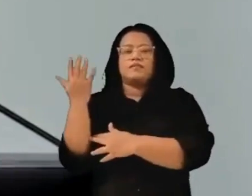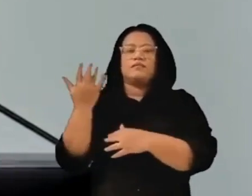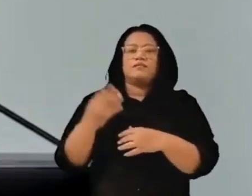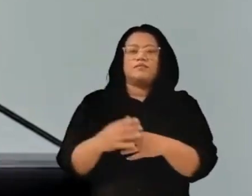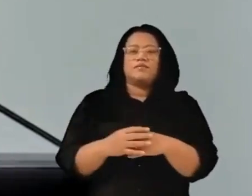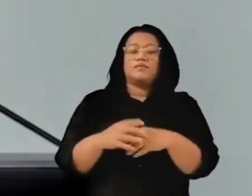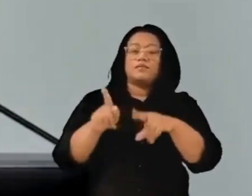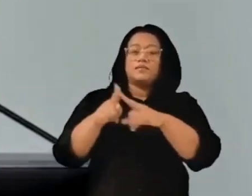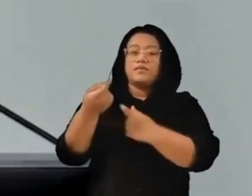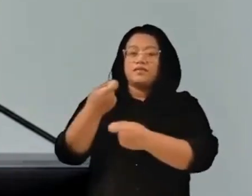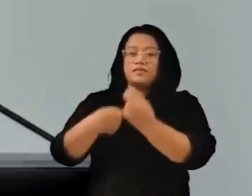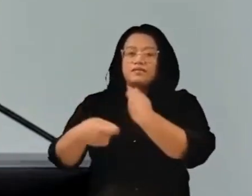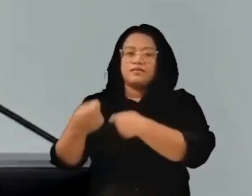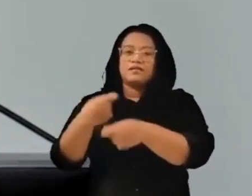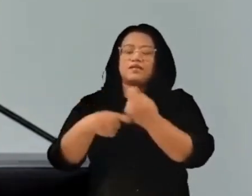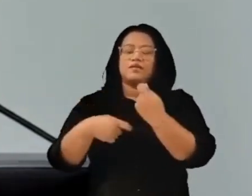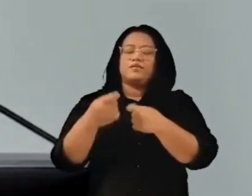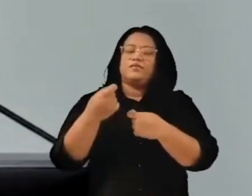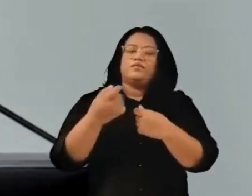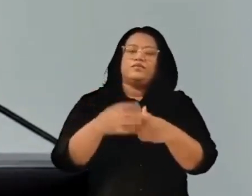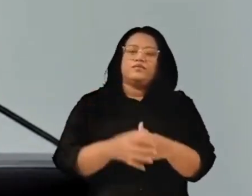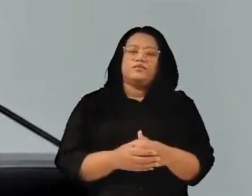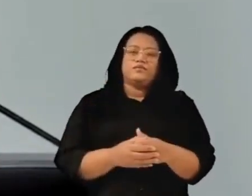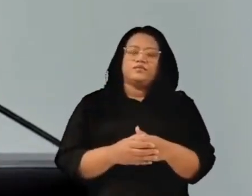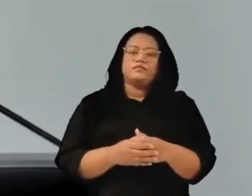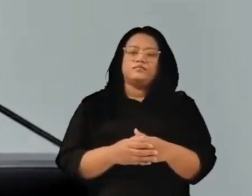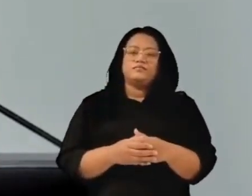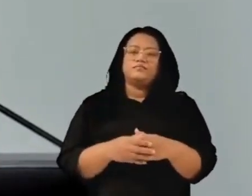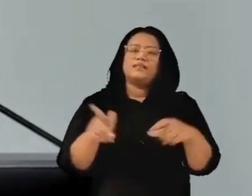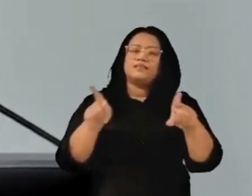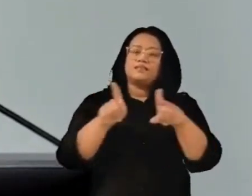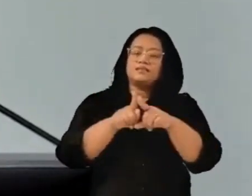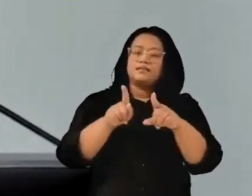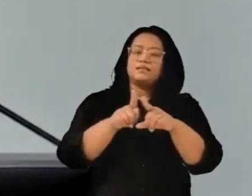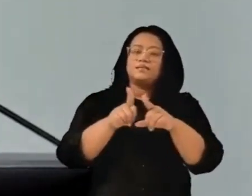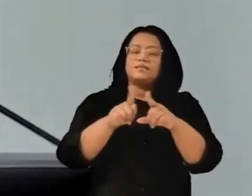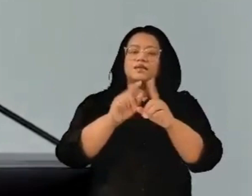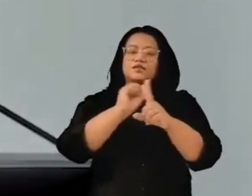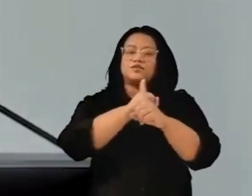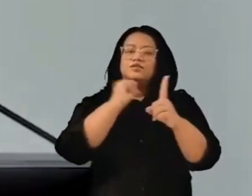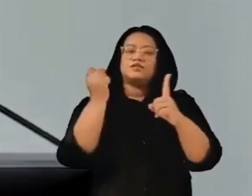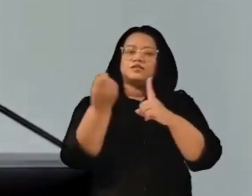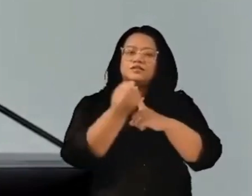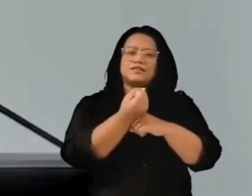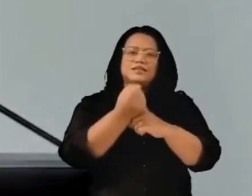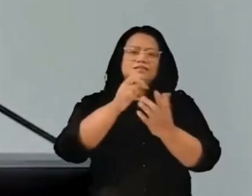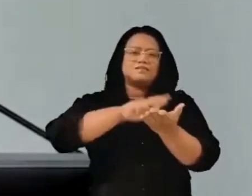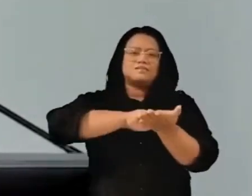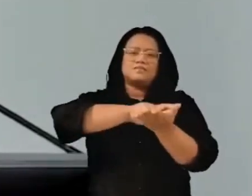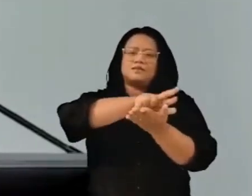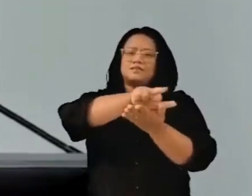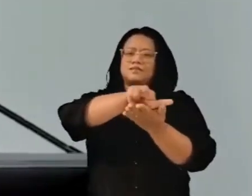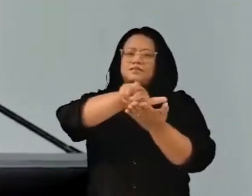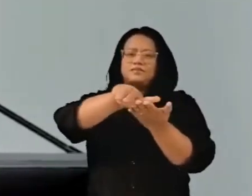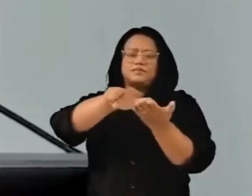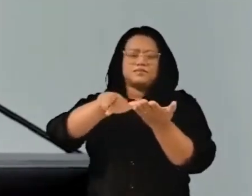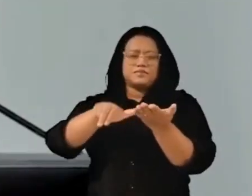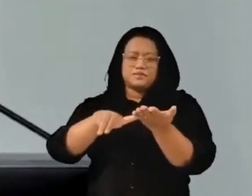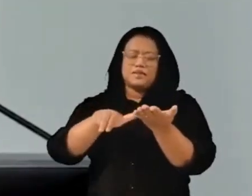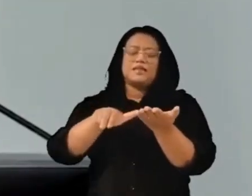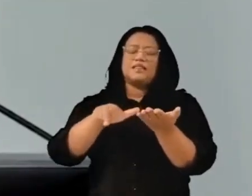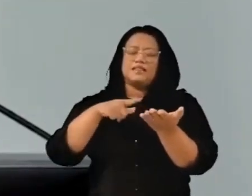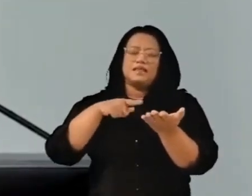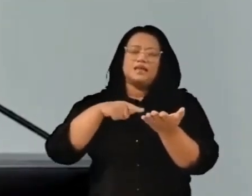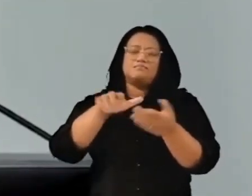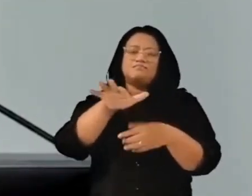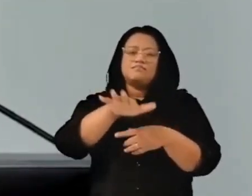financeiro, o aspecto, social, enfim, as áreas